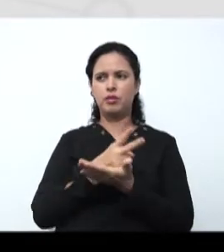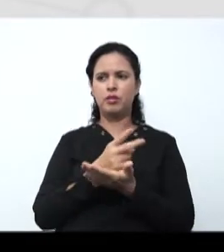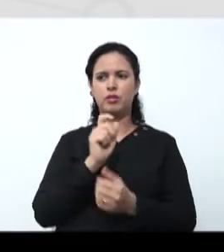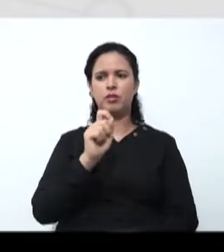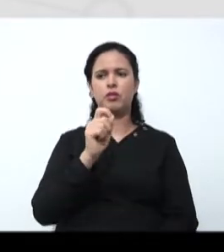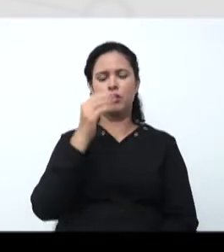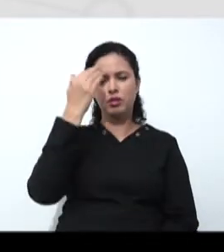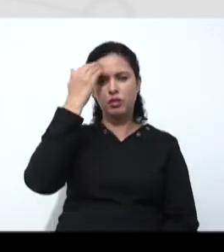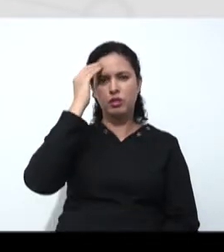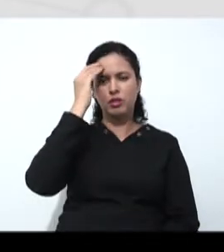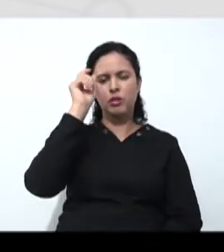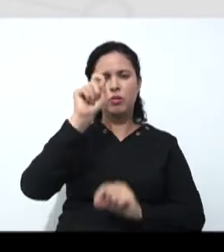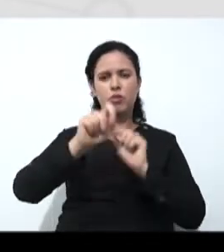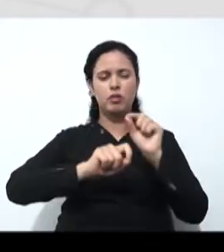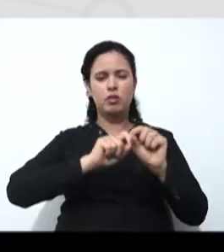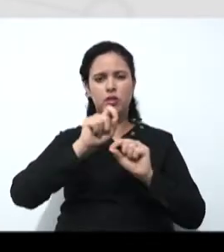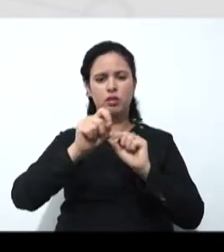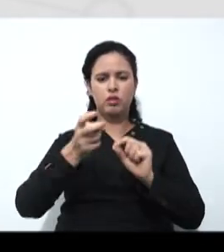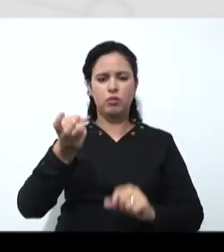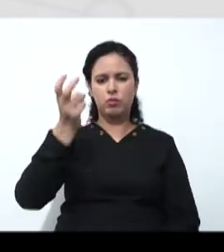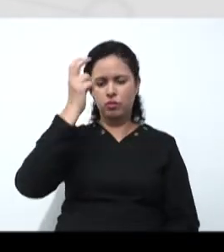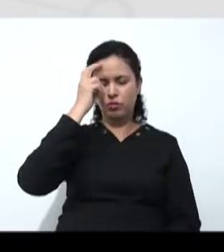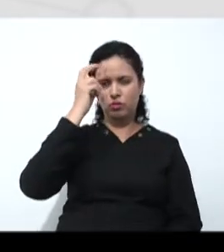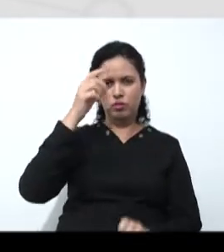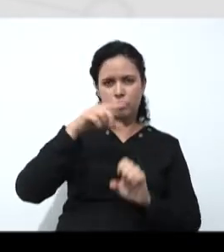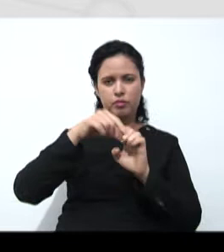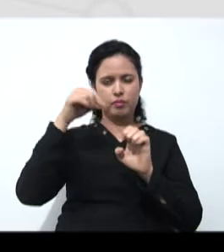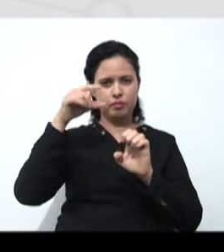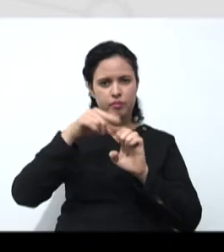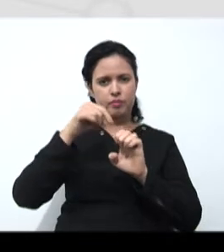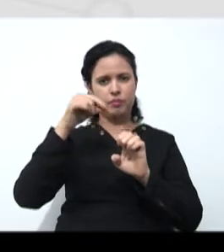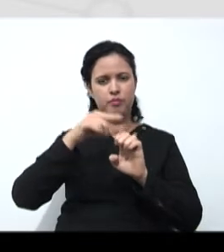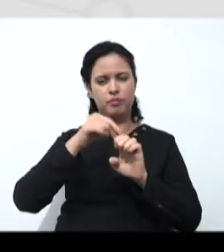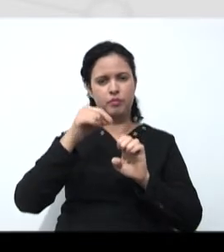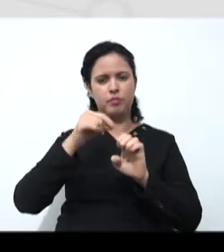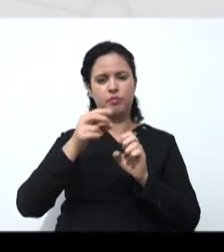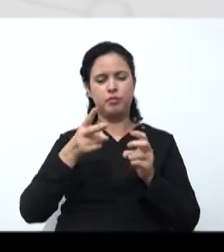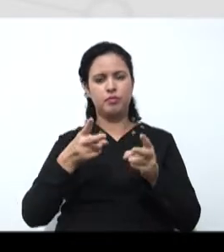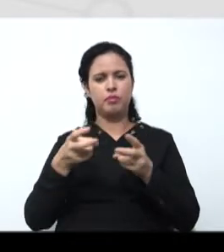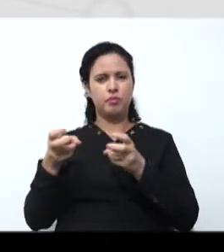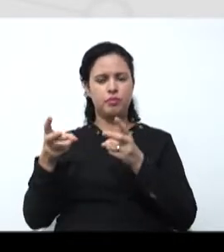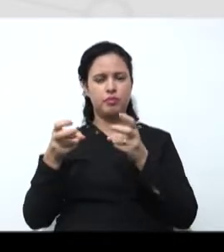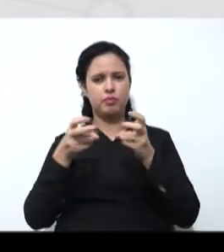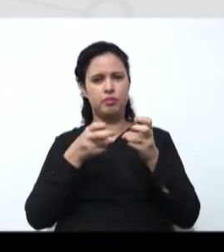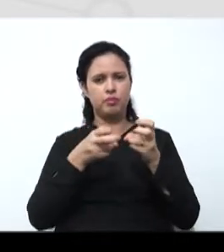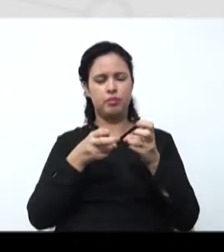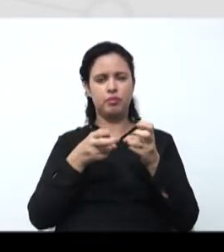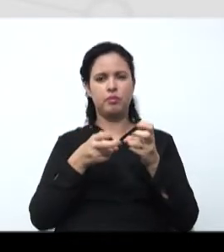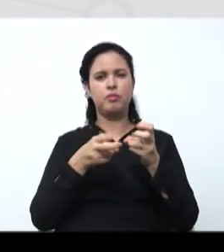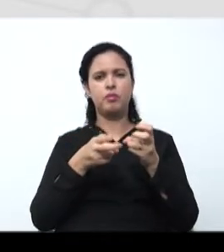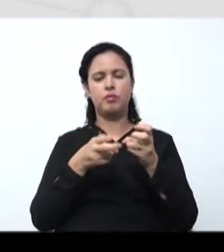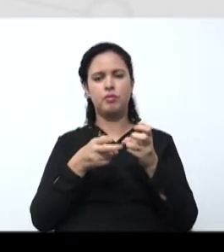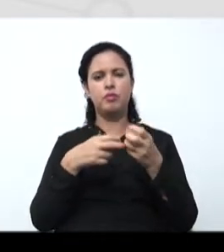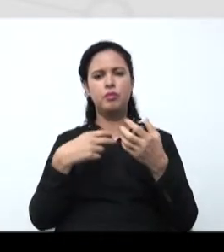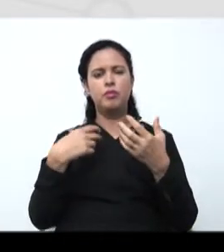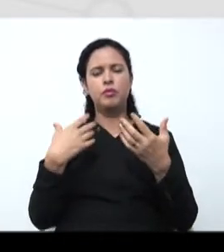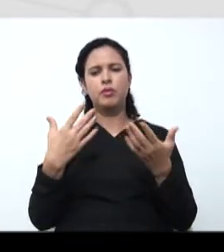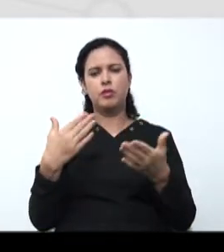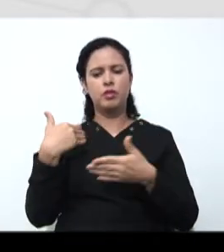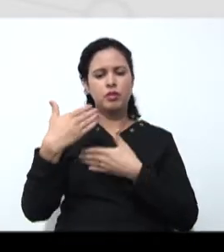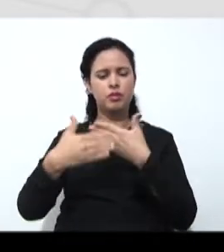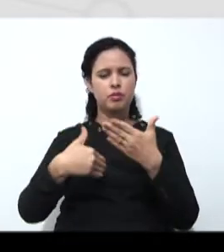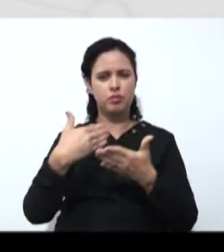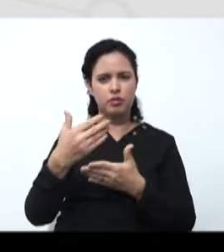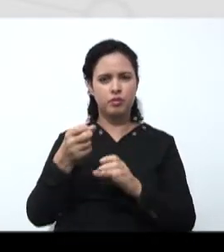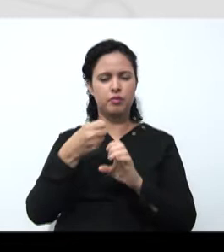tentando entender o que é a cultura empreendedora. Então a gente percebe aqui que o ser humano ele não nasce empreendedor, ele desenvolve